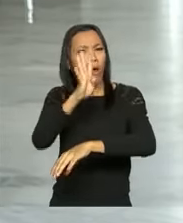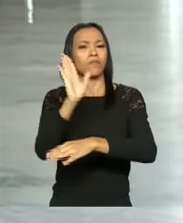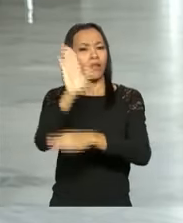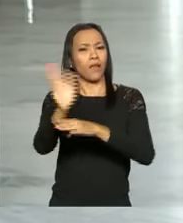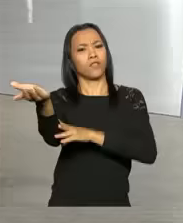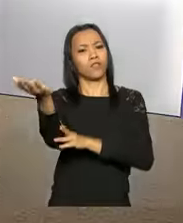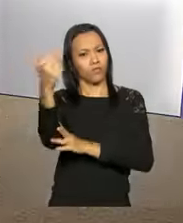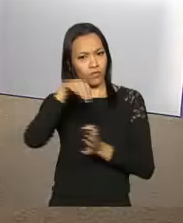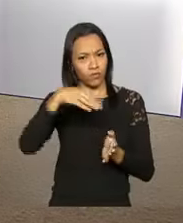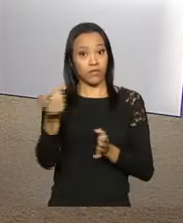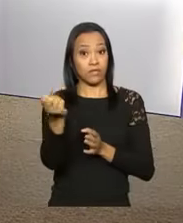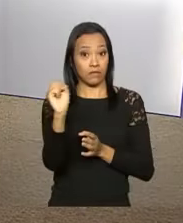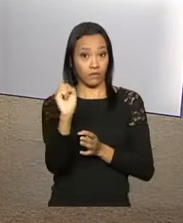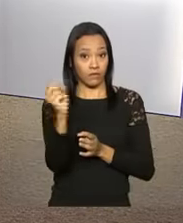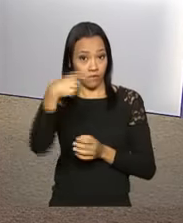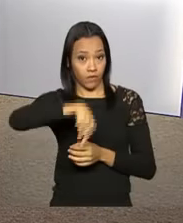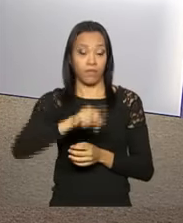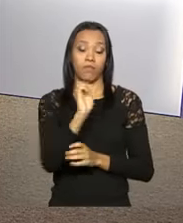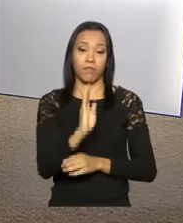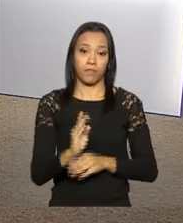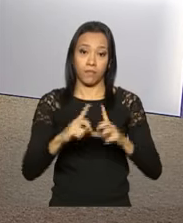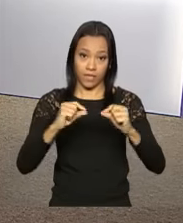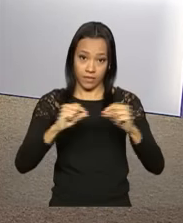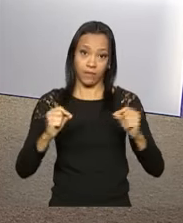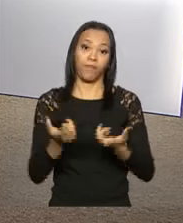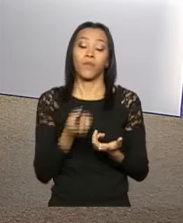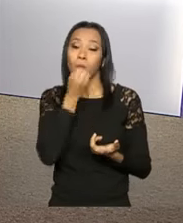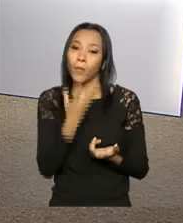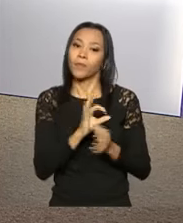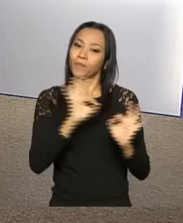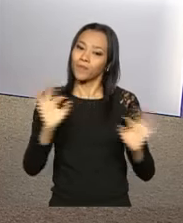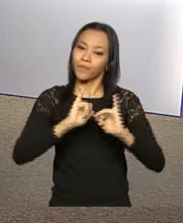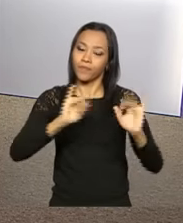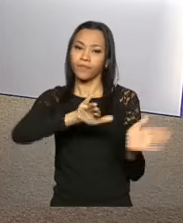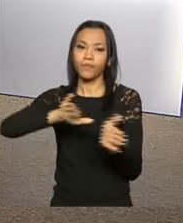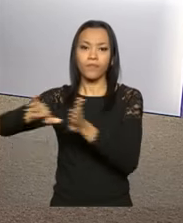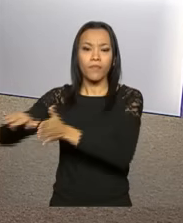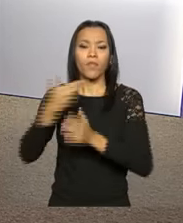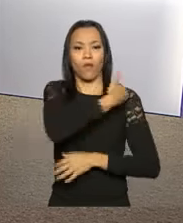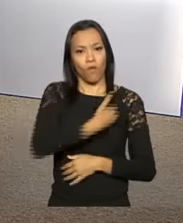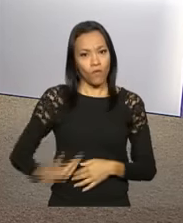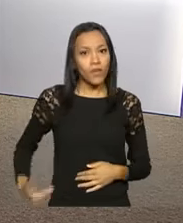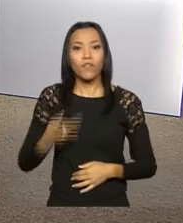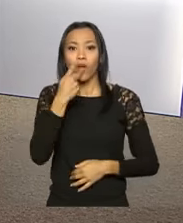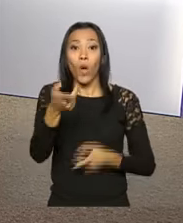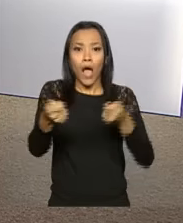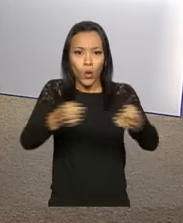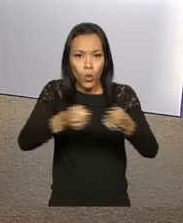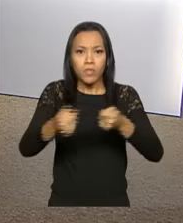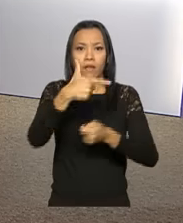Jaime obrigado Ana trazendo boas notícias aí do Palácio do Planalto o governo anunciou que vai economizar cerca de